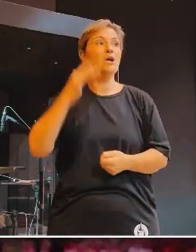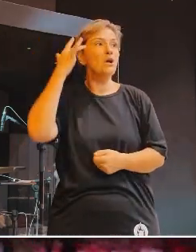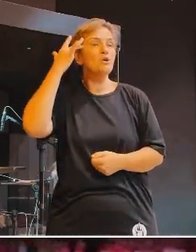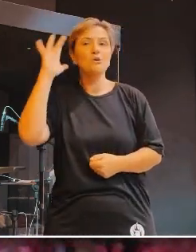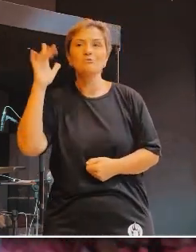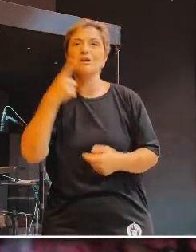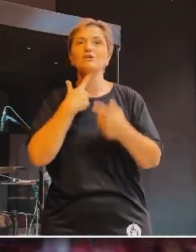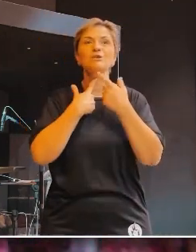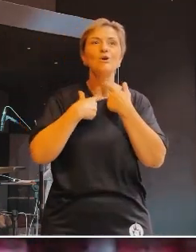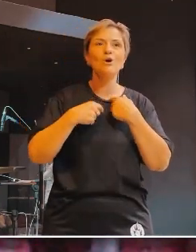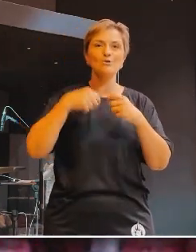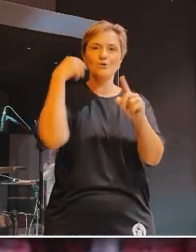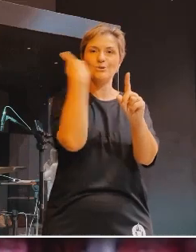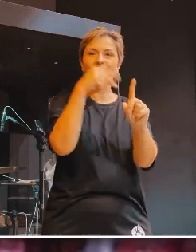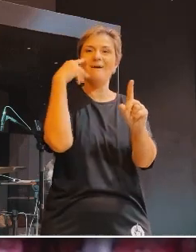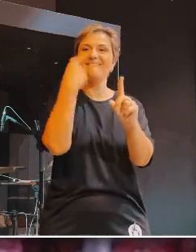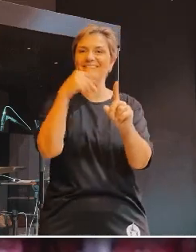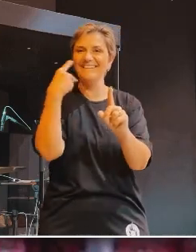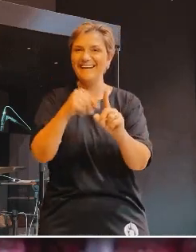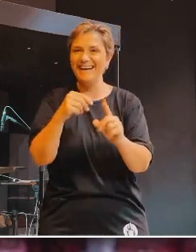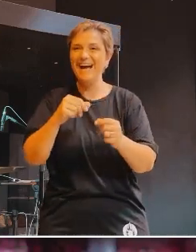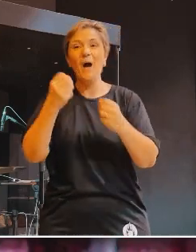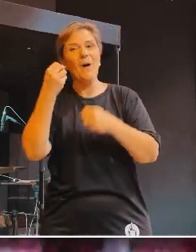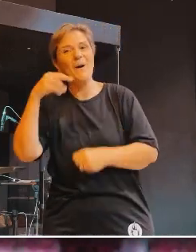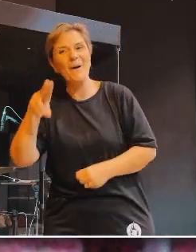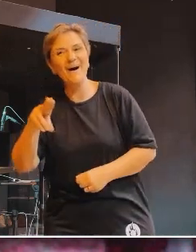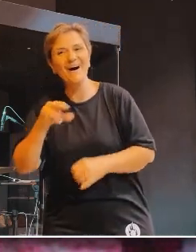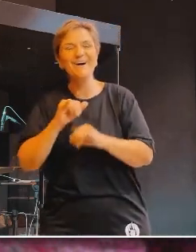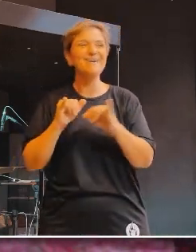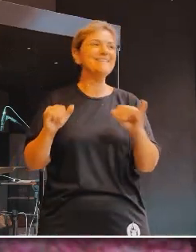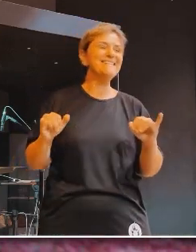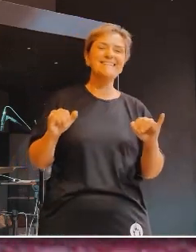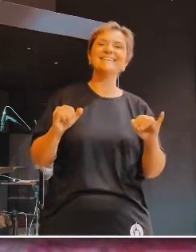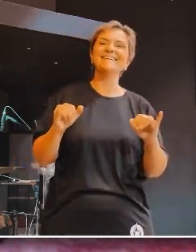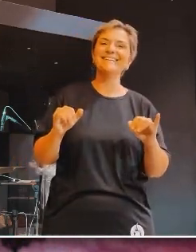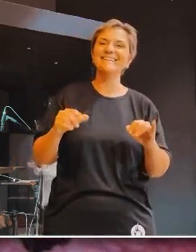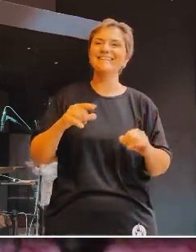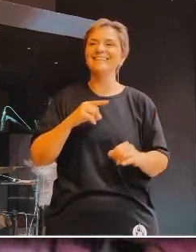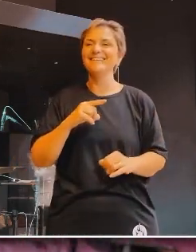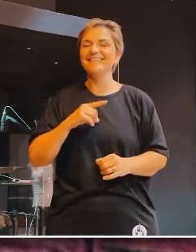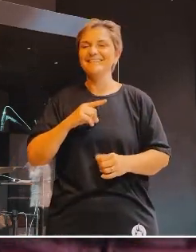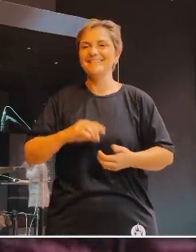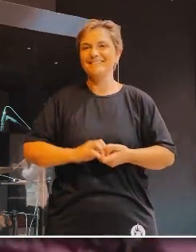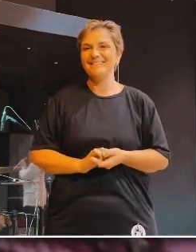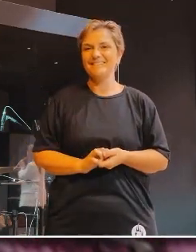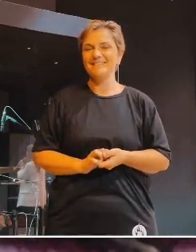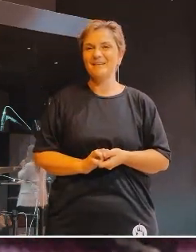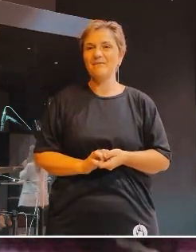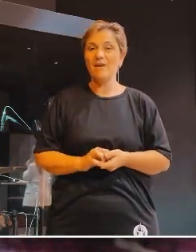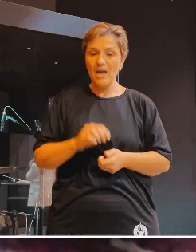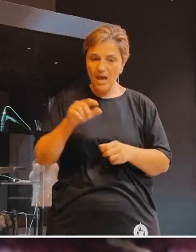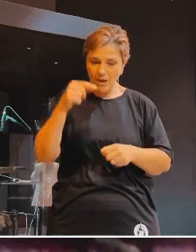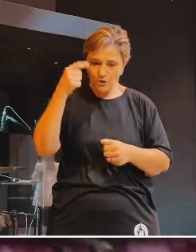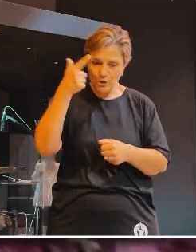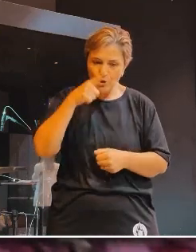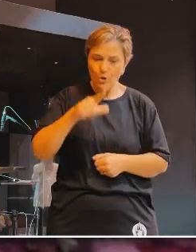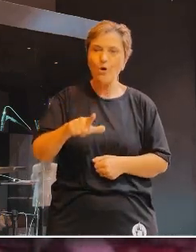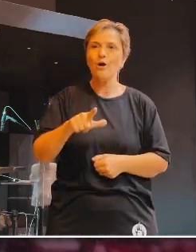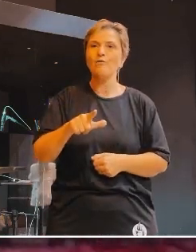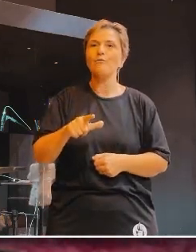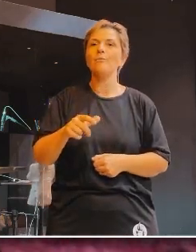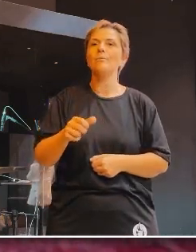se gostou de apanhar ou se quer ouvir pela segunda vez para pegar bem a